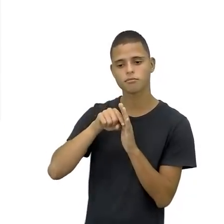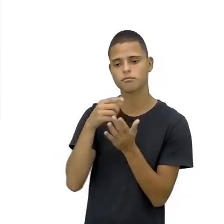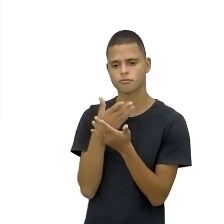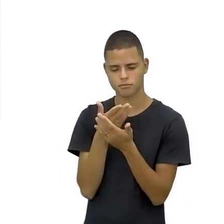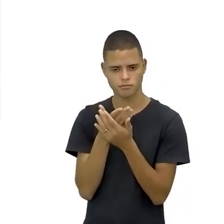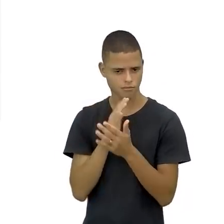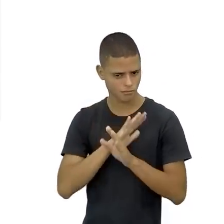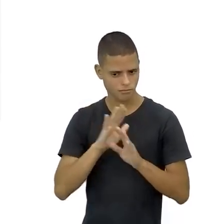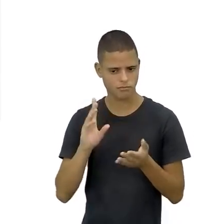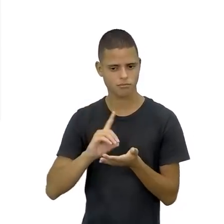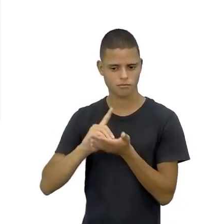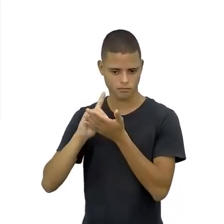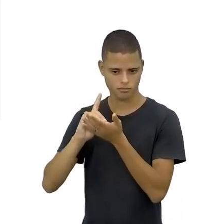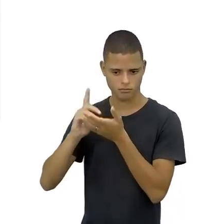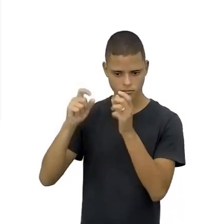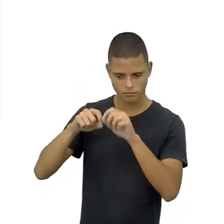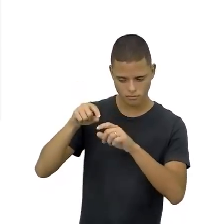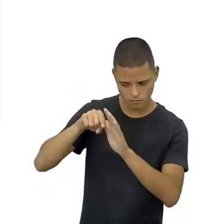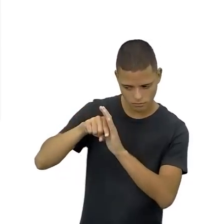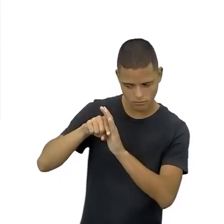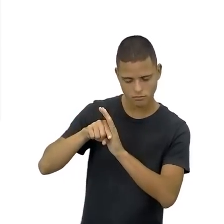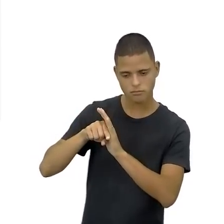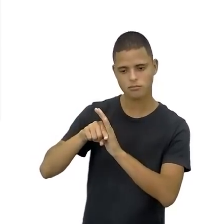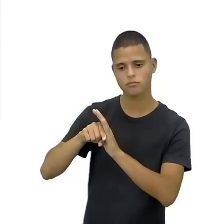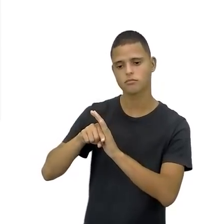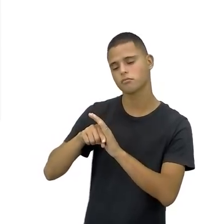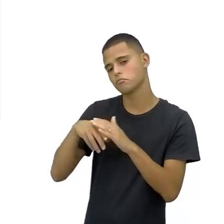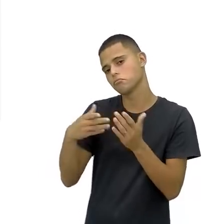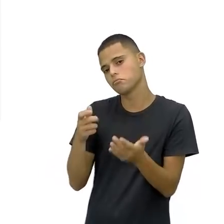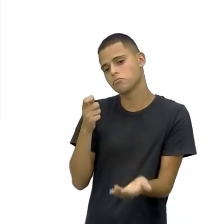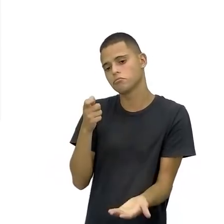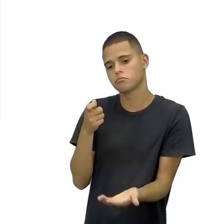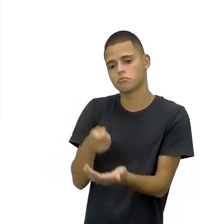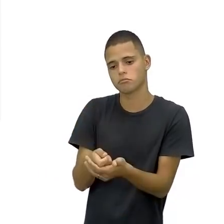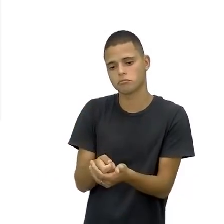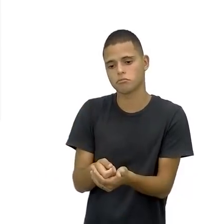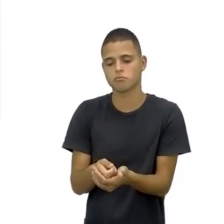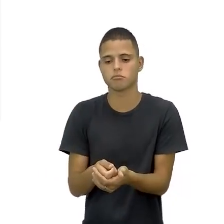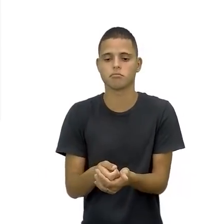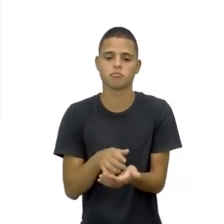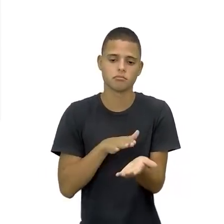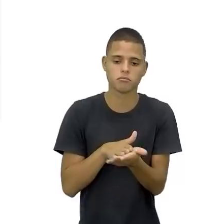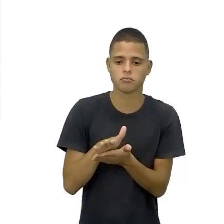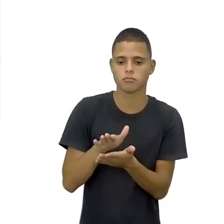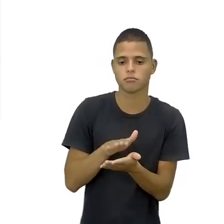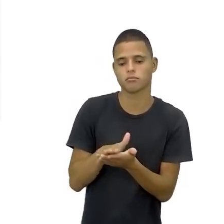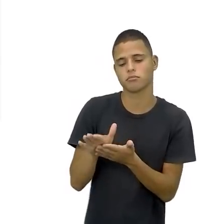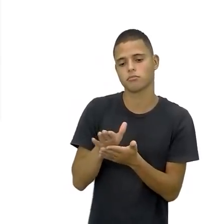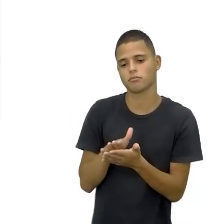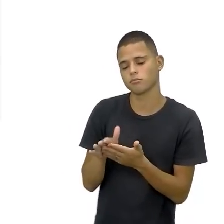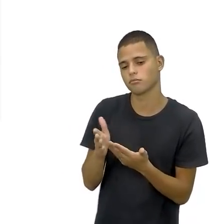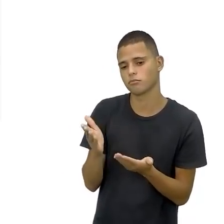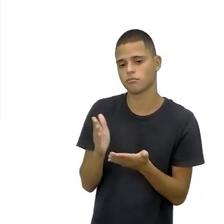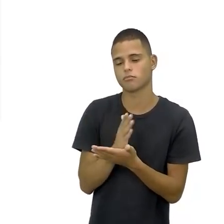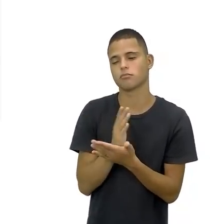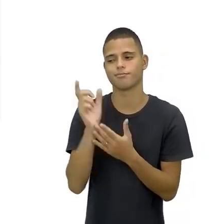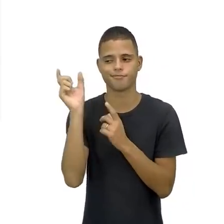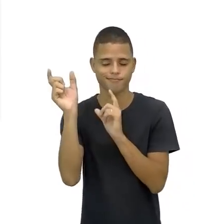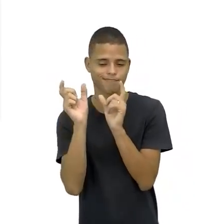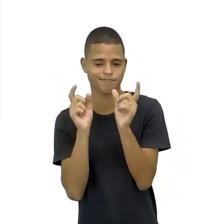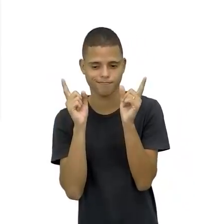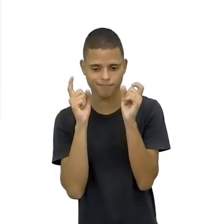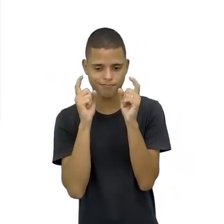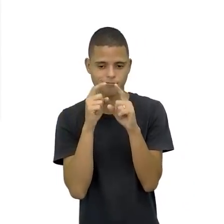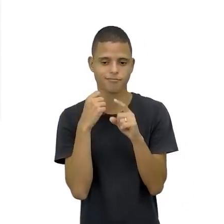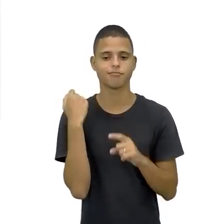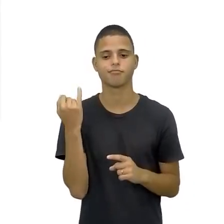dicionários, que também podem ser pesquisados, né, para serem encontrados ali as palavras mais complexas, por isso que também, às vezes, é preciso